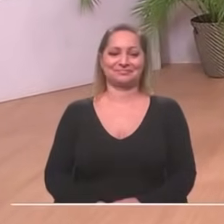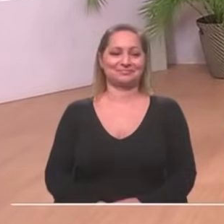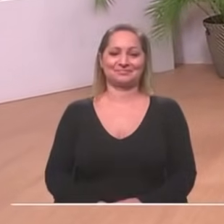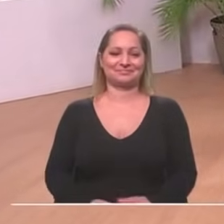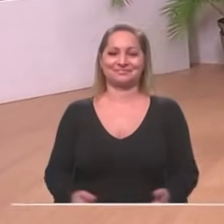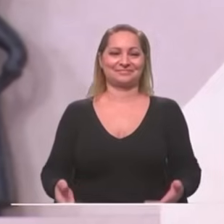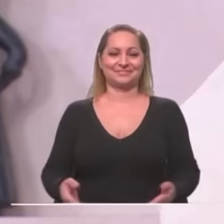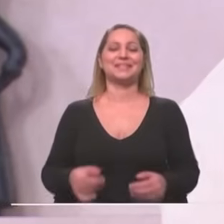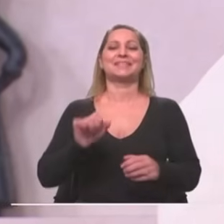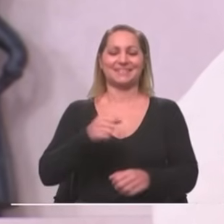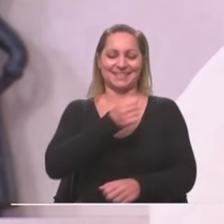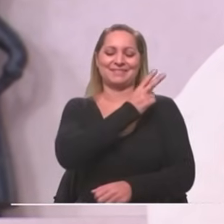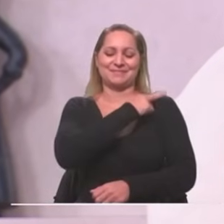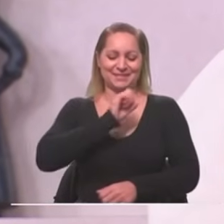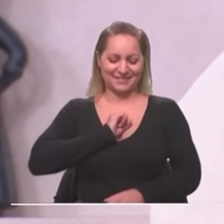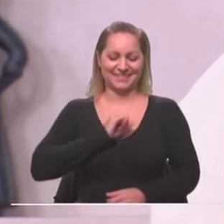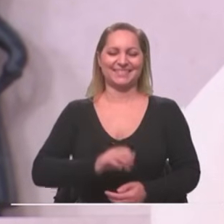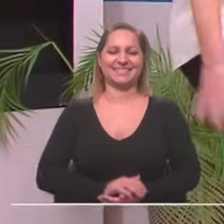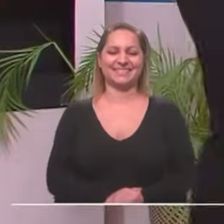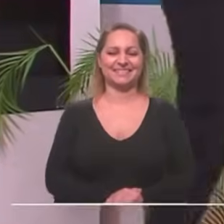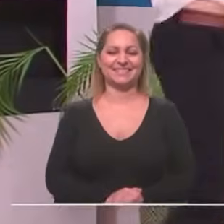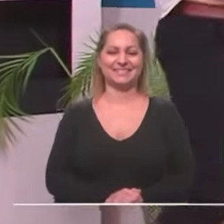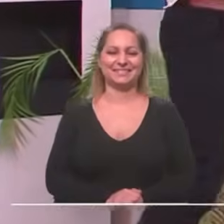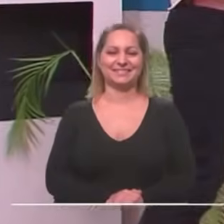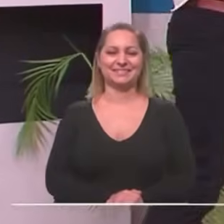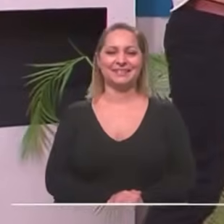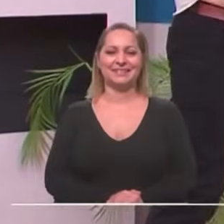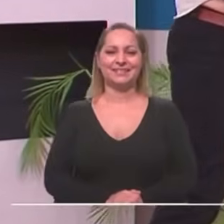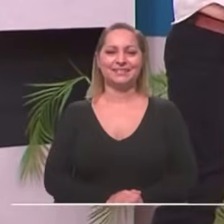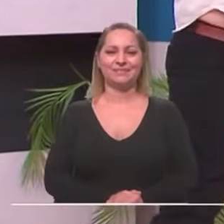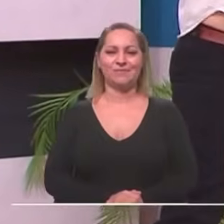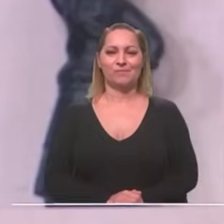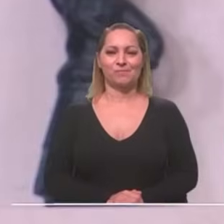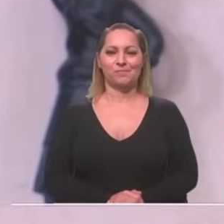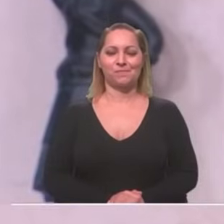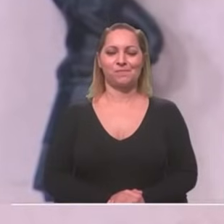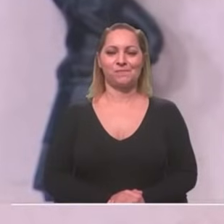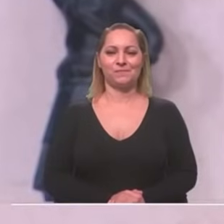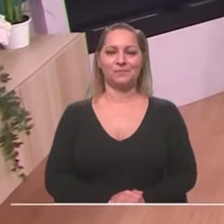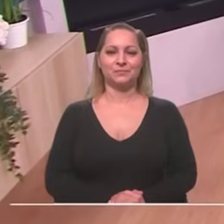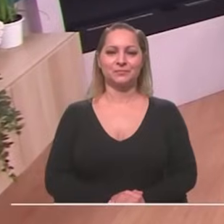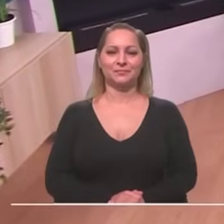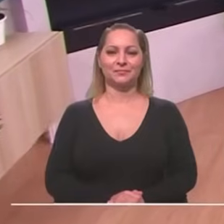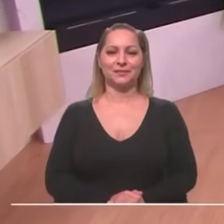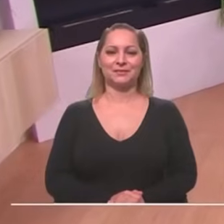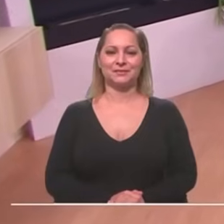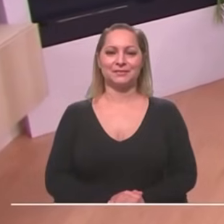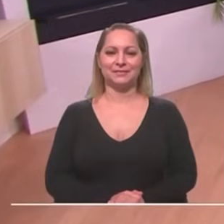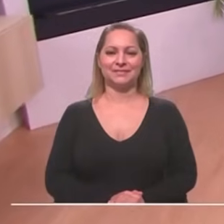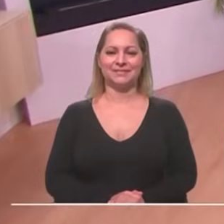Força, João! Sim, meu capitão! Em posição! Exercício indicado. Vamos, ali!